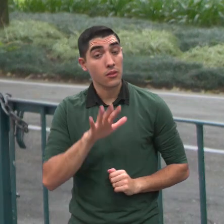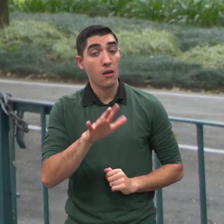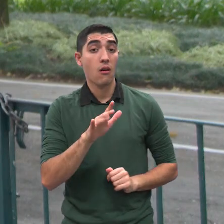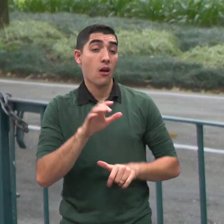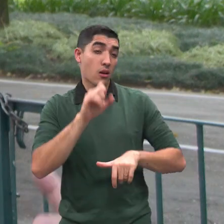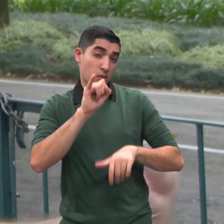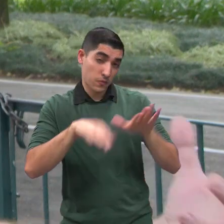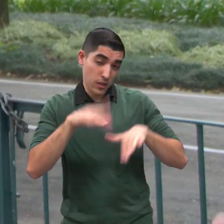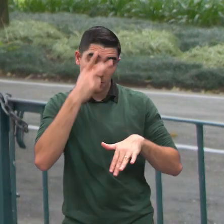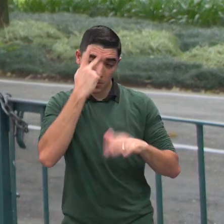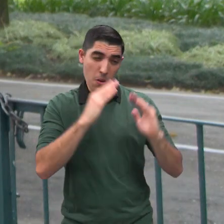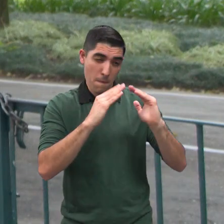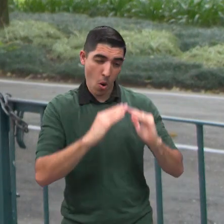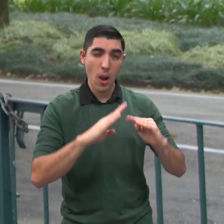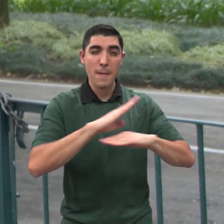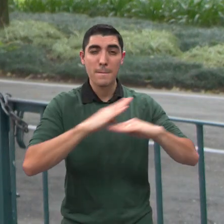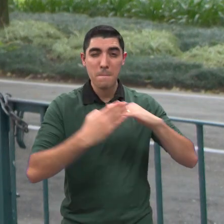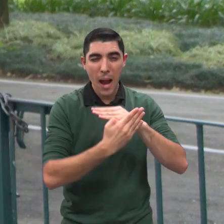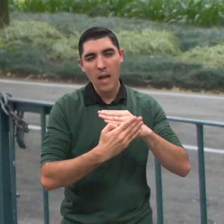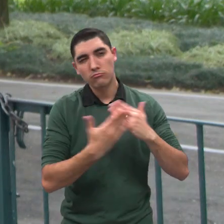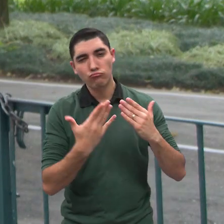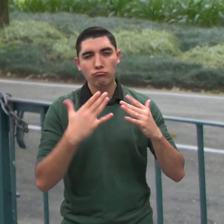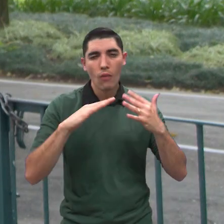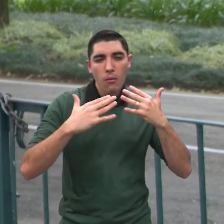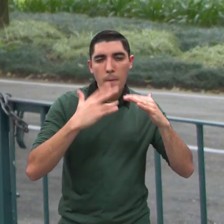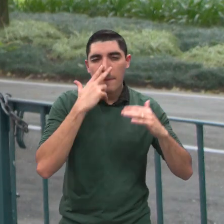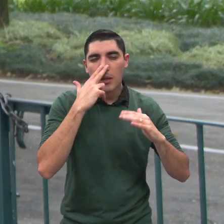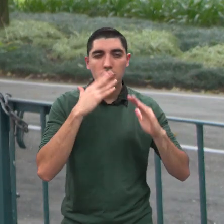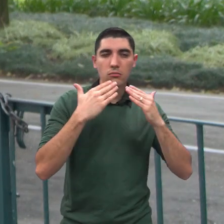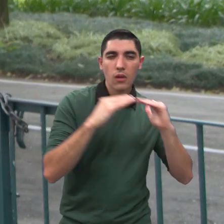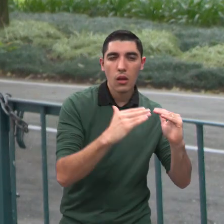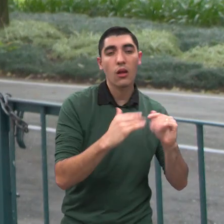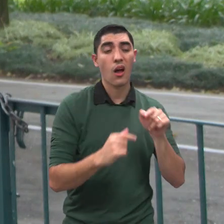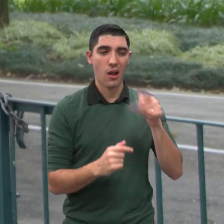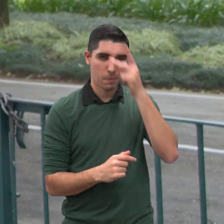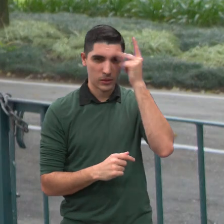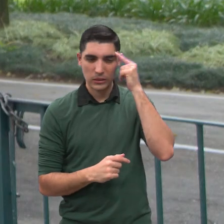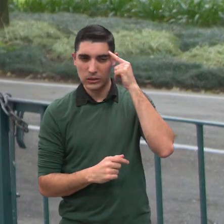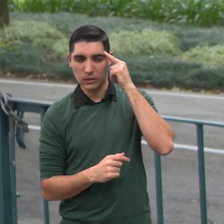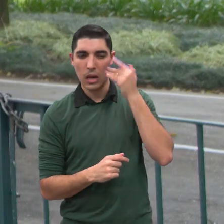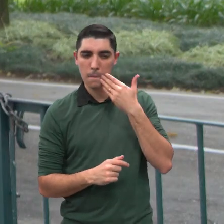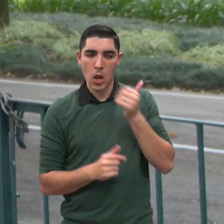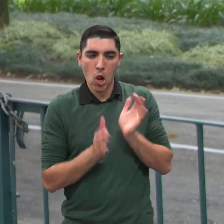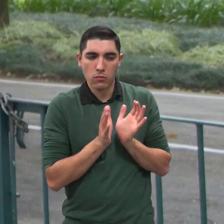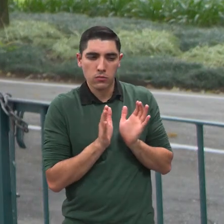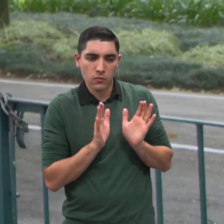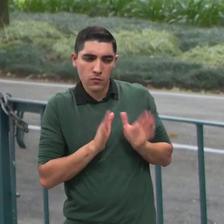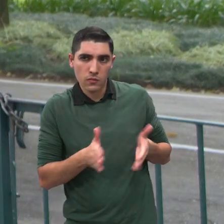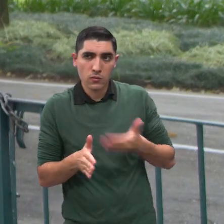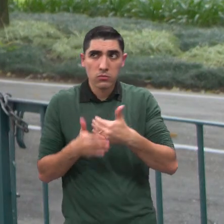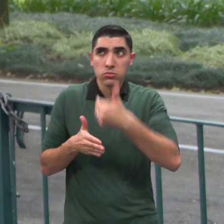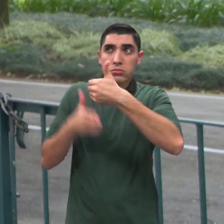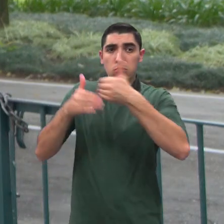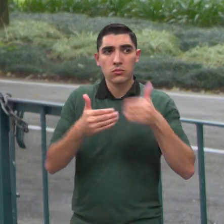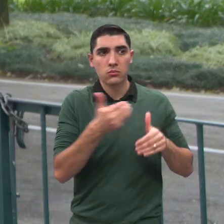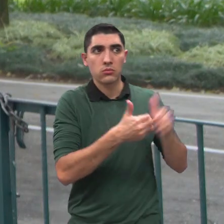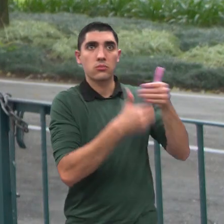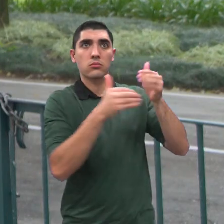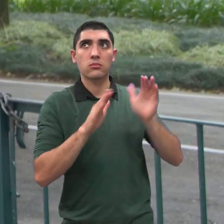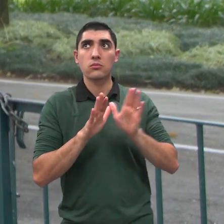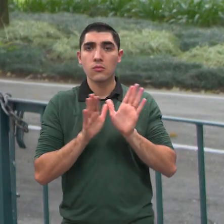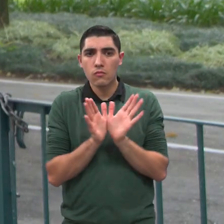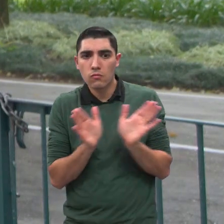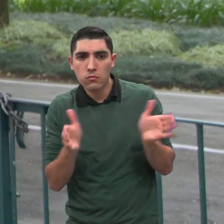bairro ali, às vezes um pouco mais periférico, ela quer estar muito fechada ali no seu espaço, até por